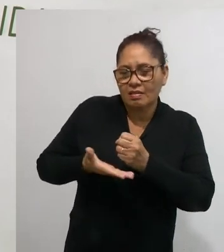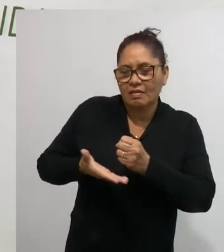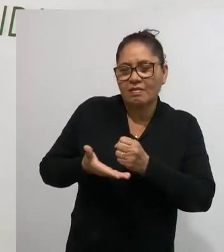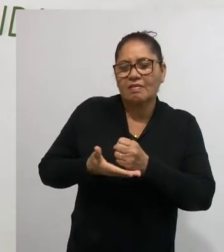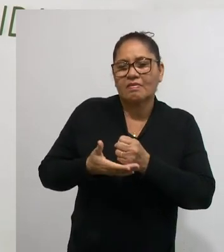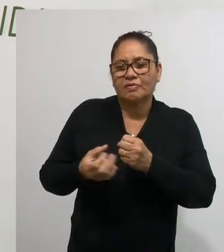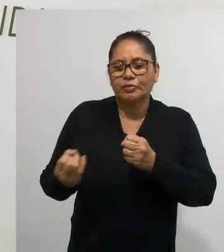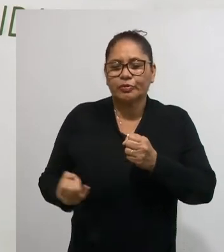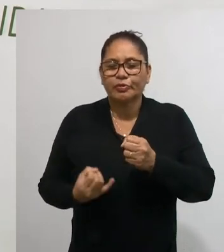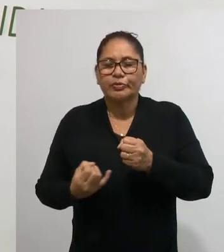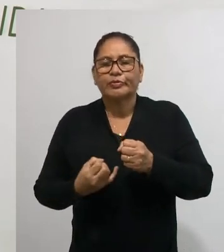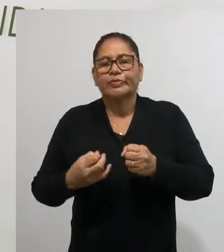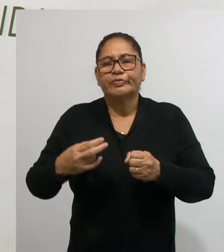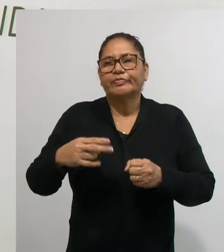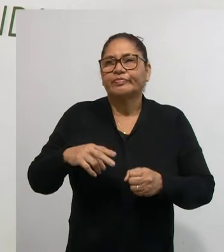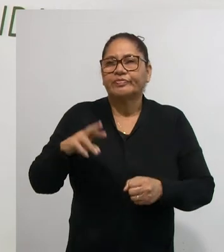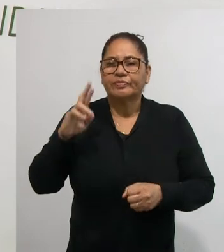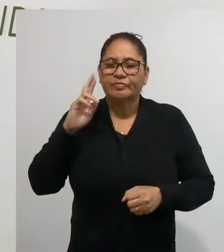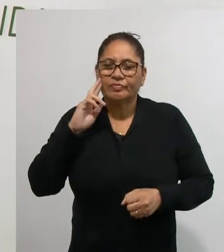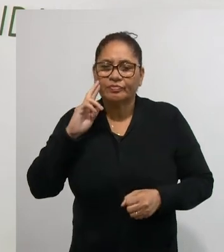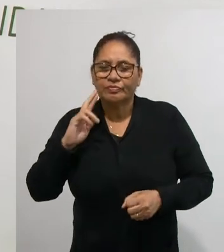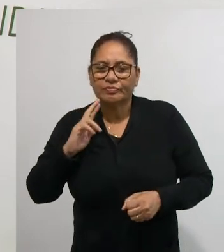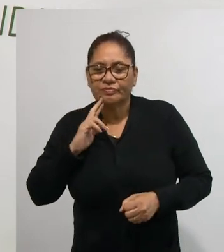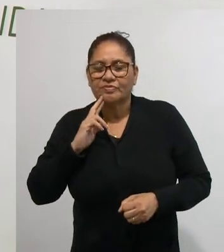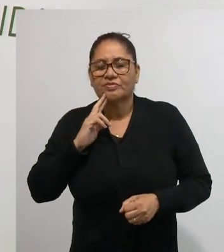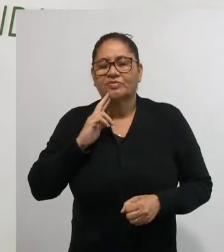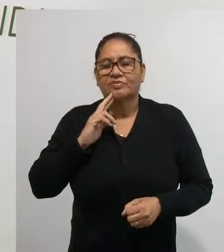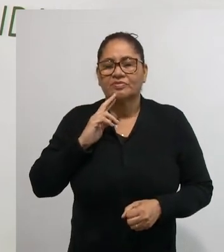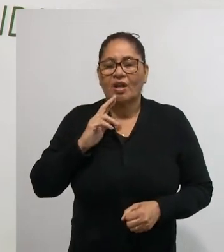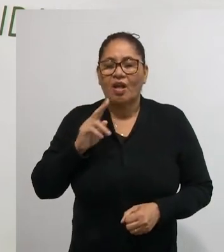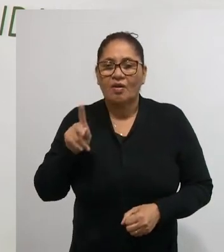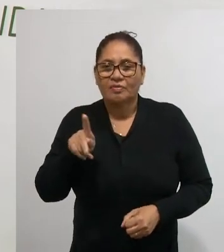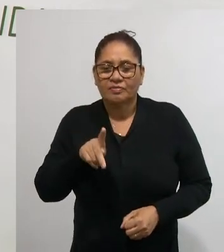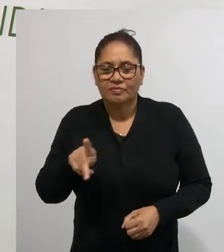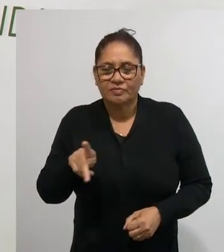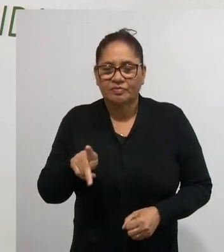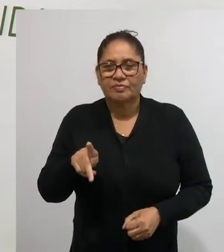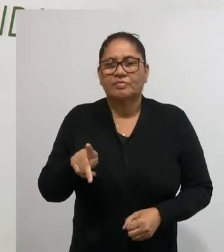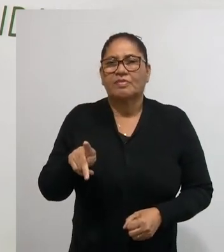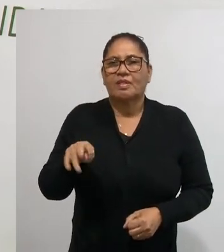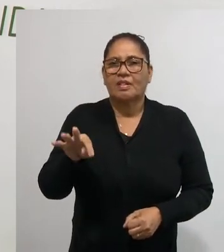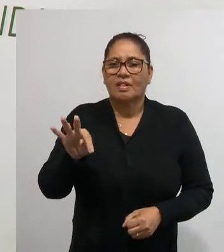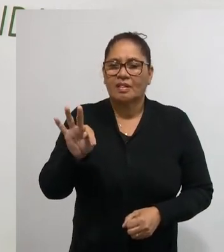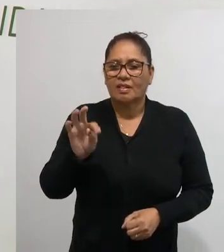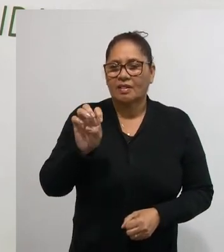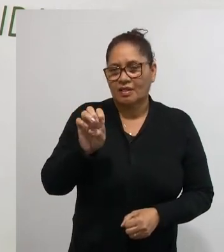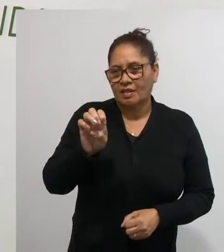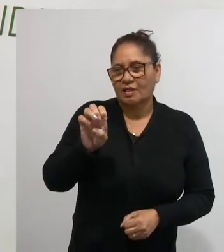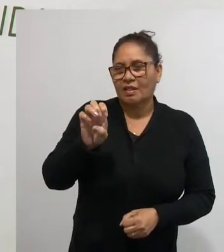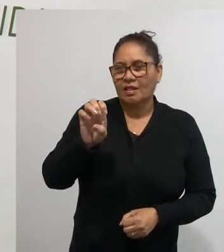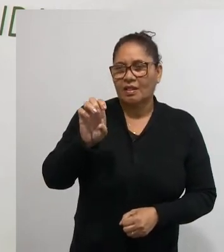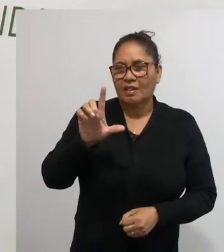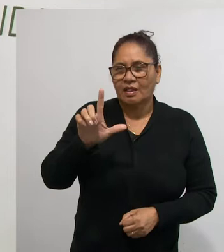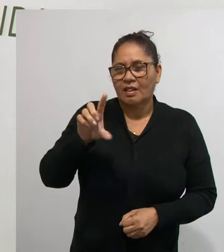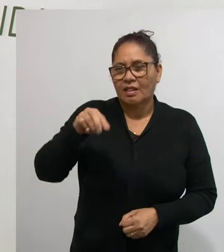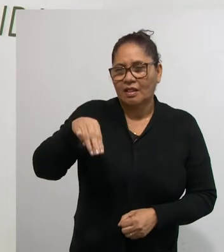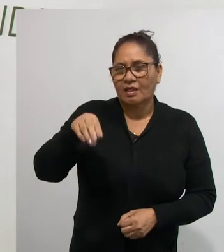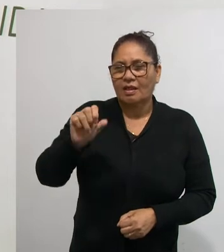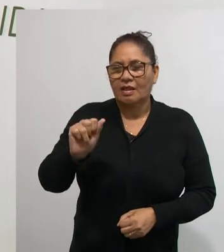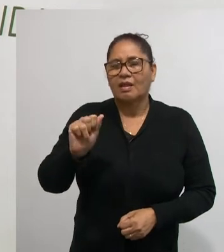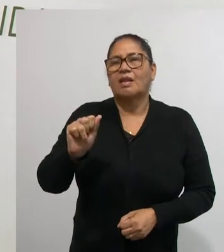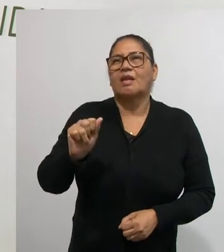no Instituto Federal de Rondônia Eu Sou professora Telma fortes Medeiros do campus Porto Velho zona